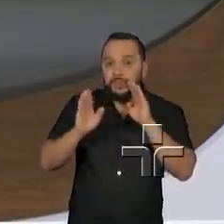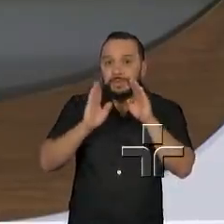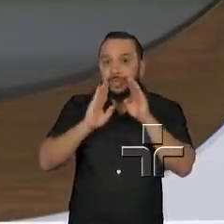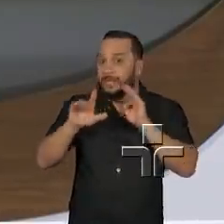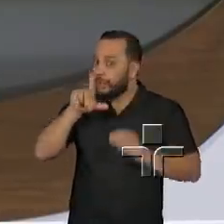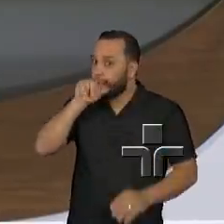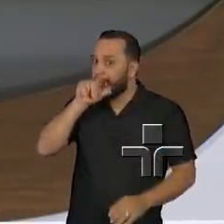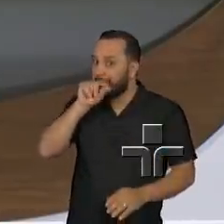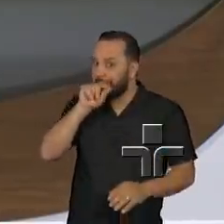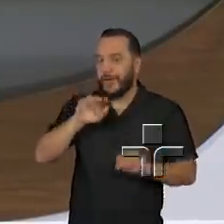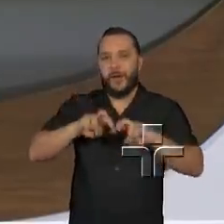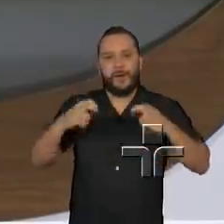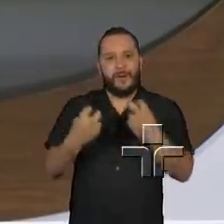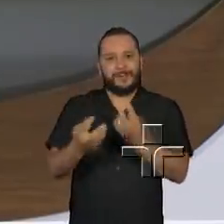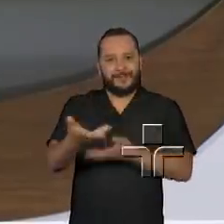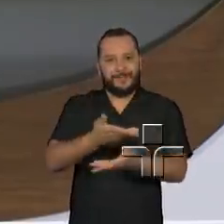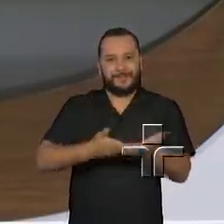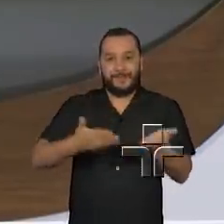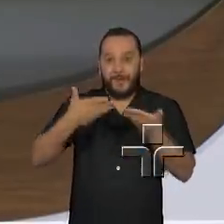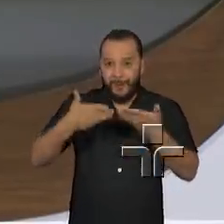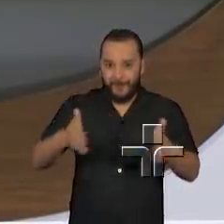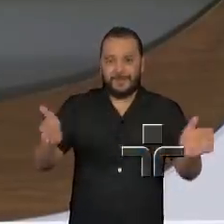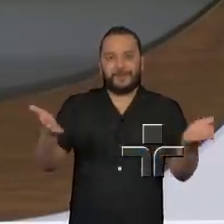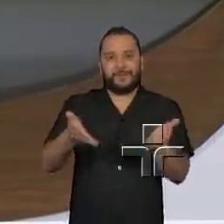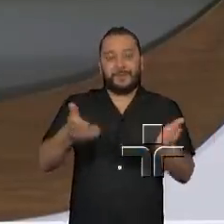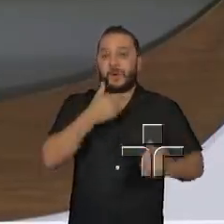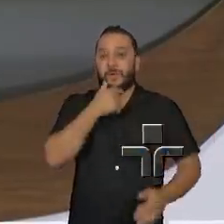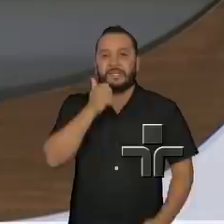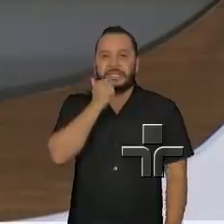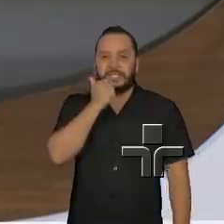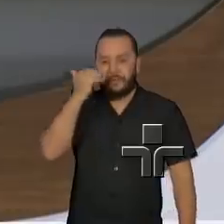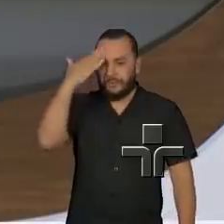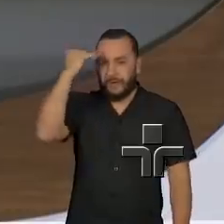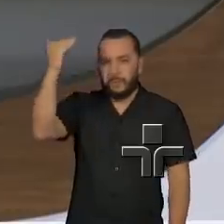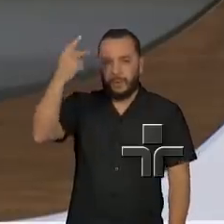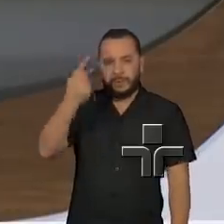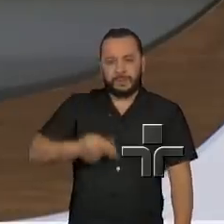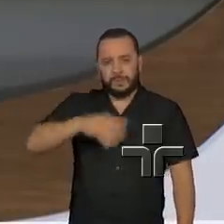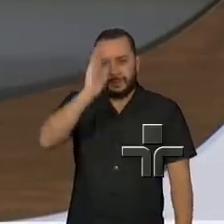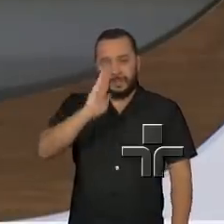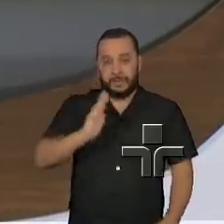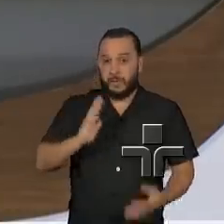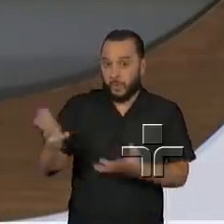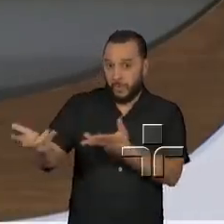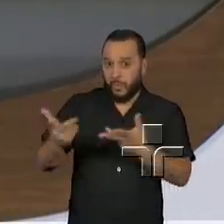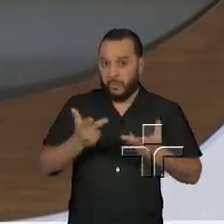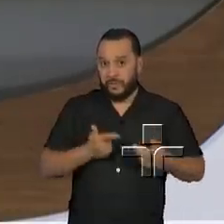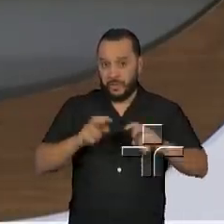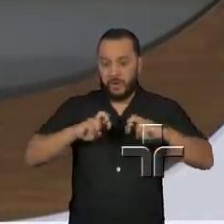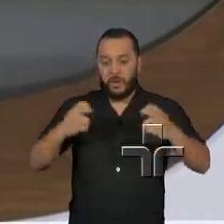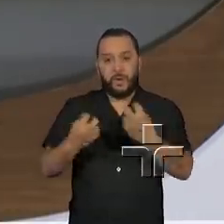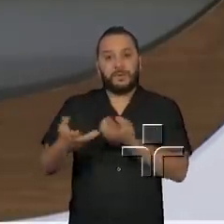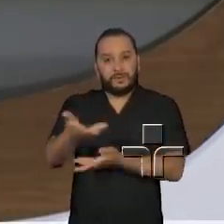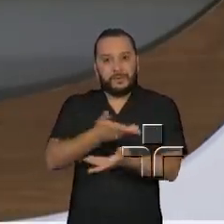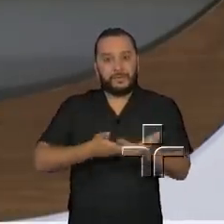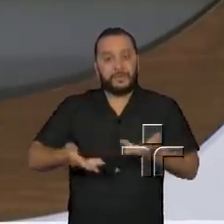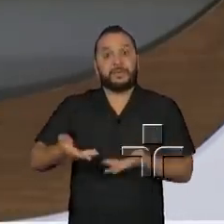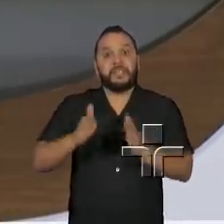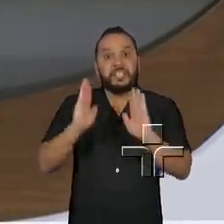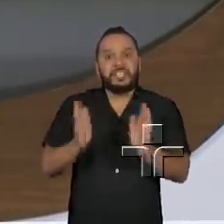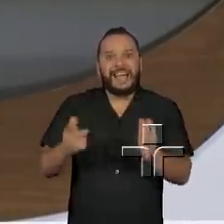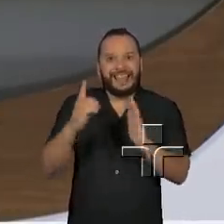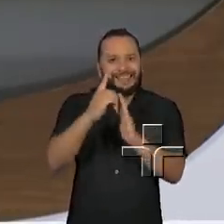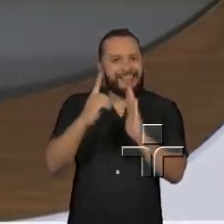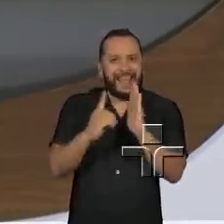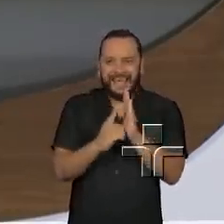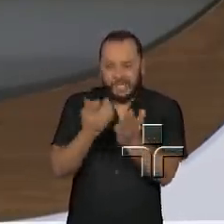Viva começa agora. Um dos cientistas mais renomados do país, o convidado do Roda Viva de hoje, reuniu décadas de estudos